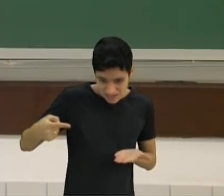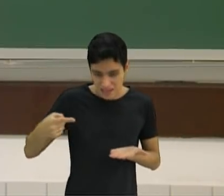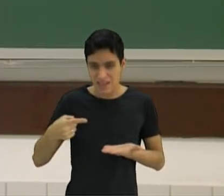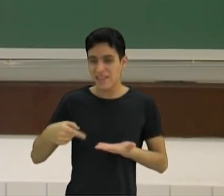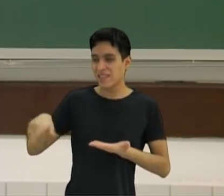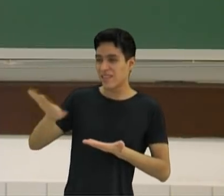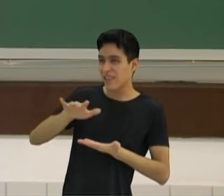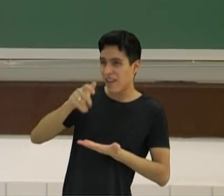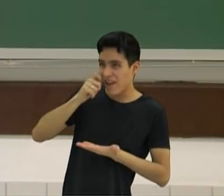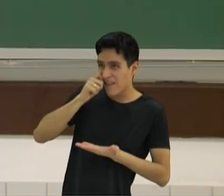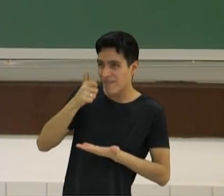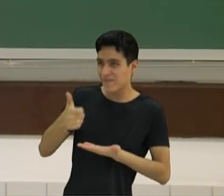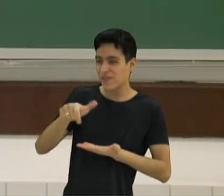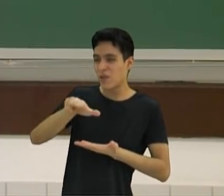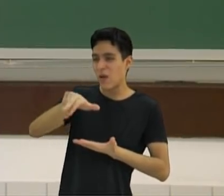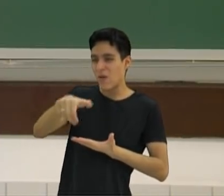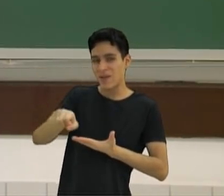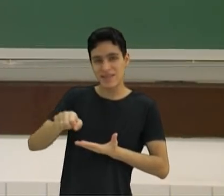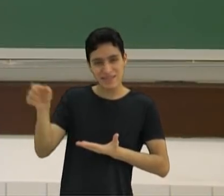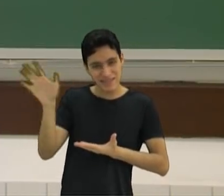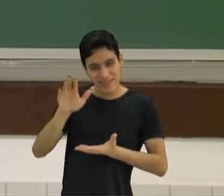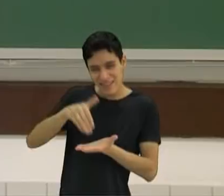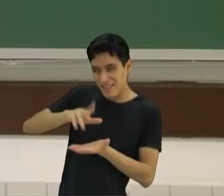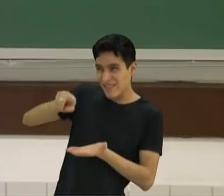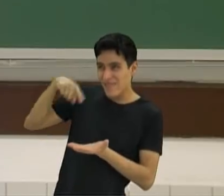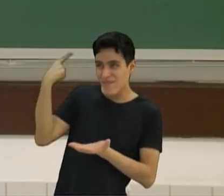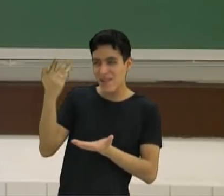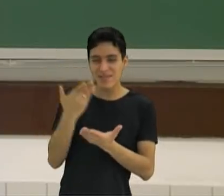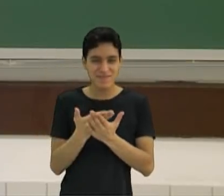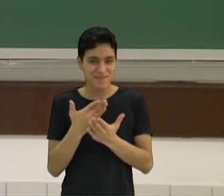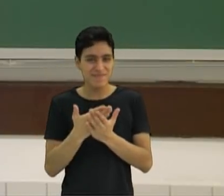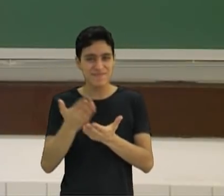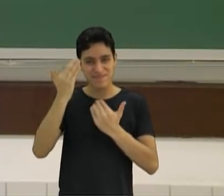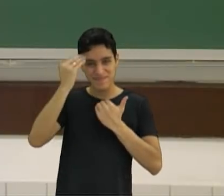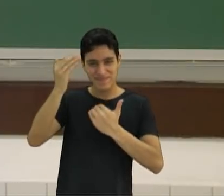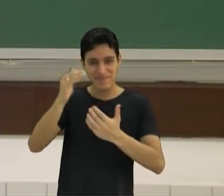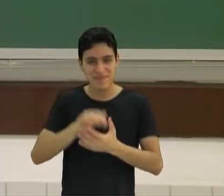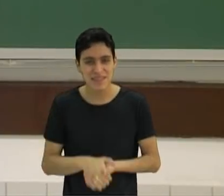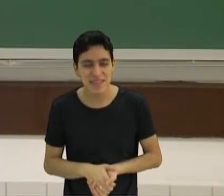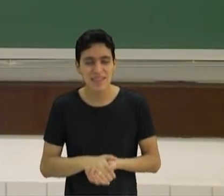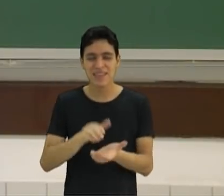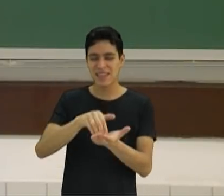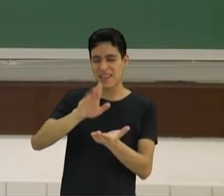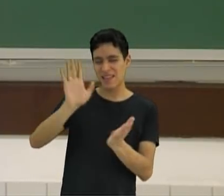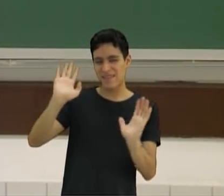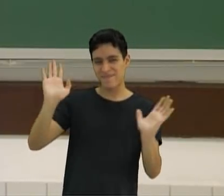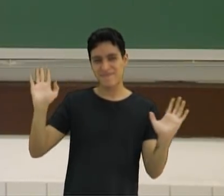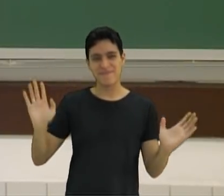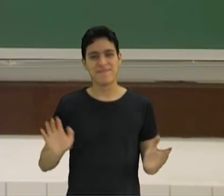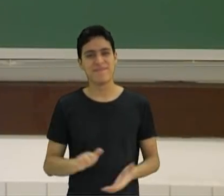Dá tchau pro Lucas, né, Lucas? Até a próxima, muito obrigada e até mais!